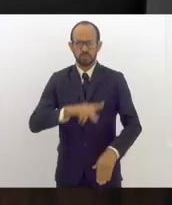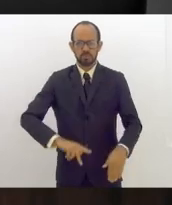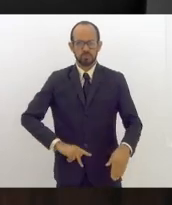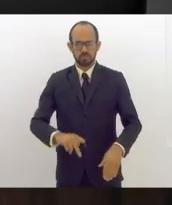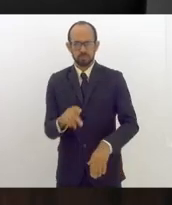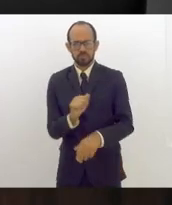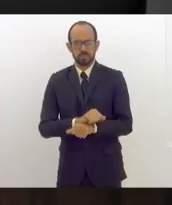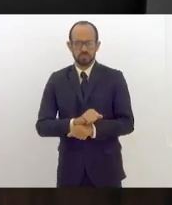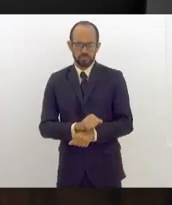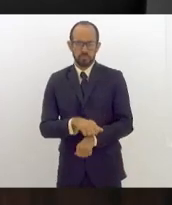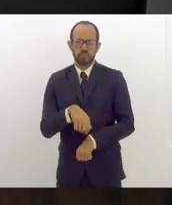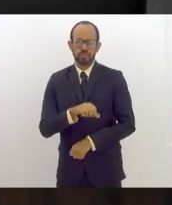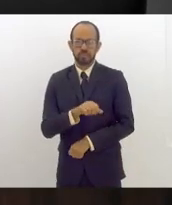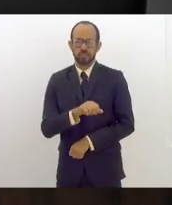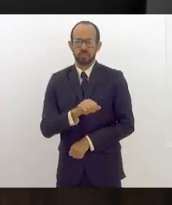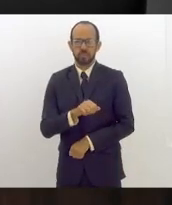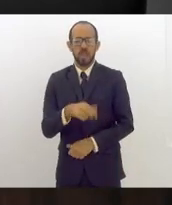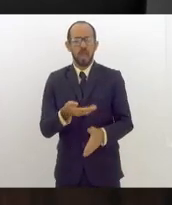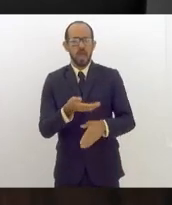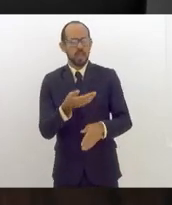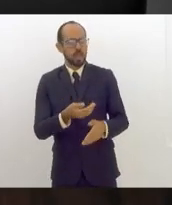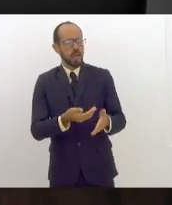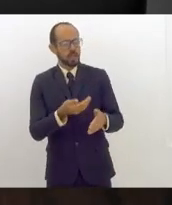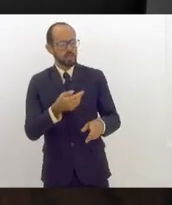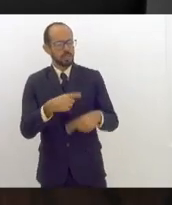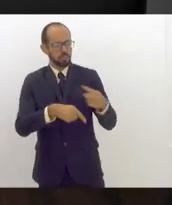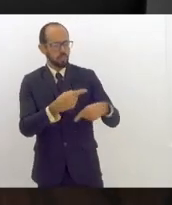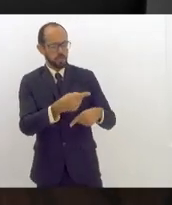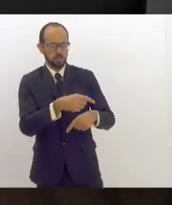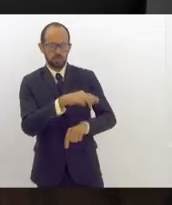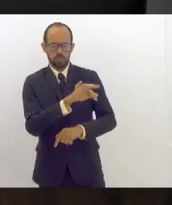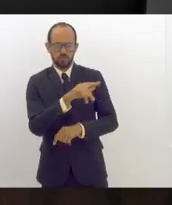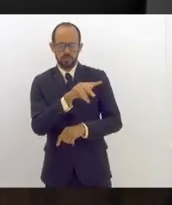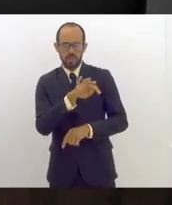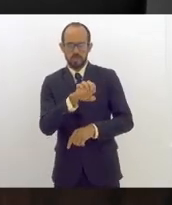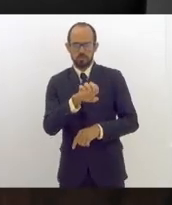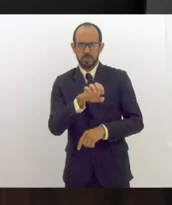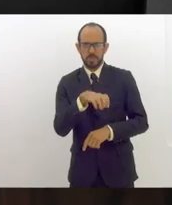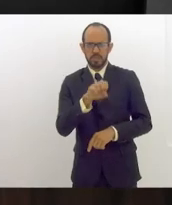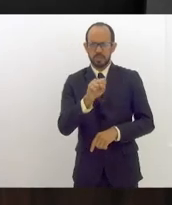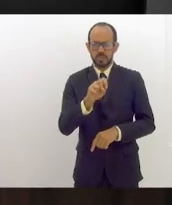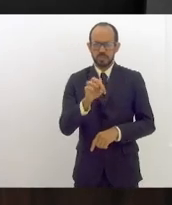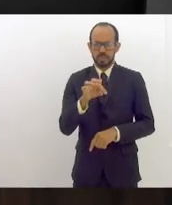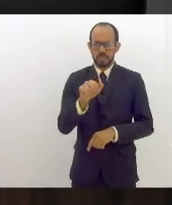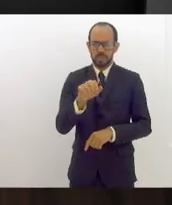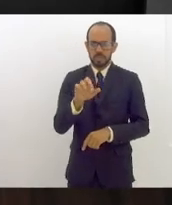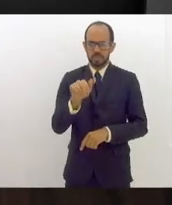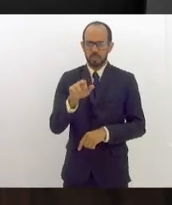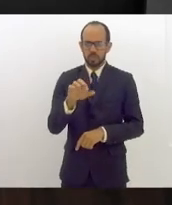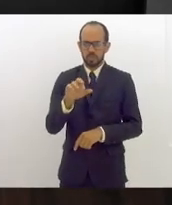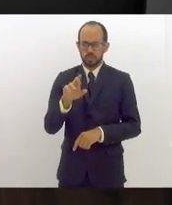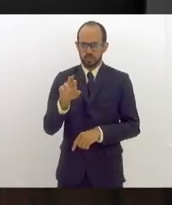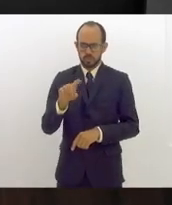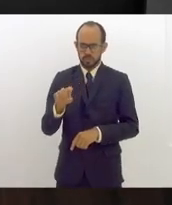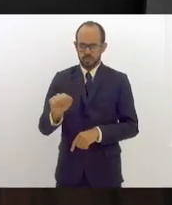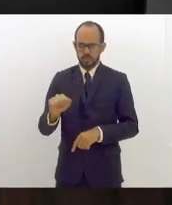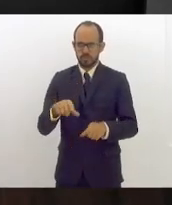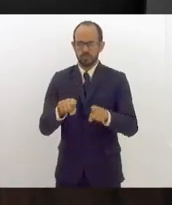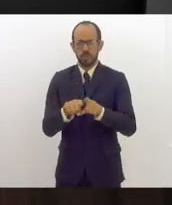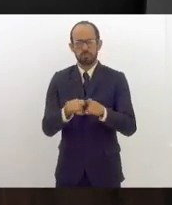a OAB foi presidida por nosso amigo Felipe Santa Cruz tem uma honra ainda de conceder o título do Rio de Janeiro